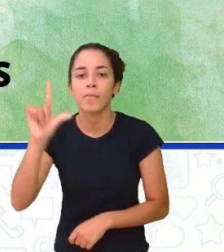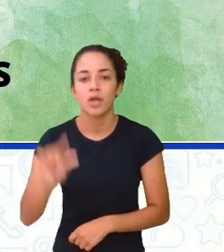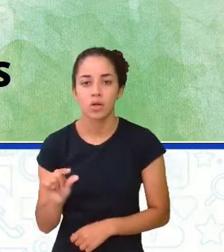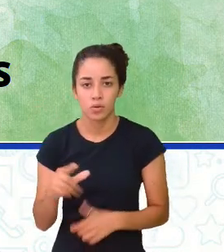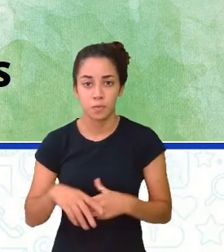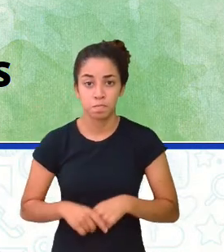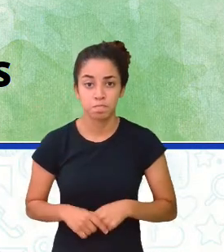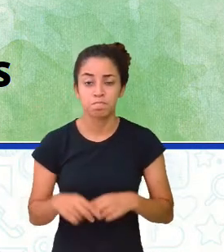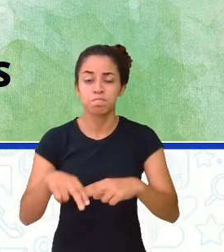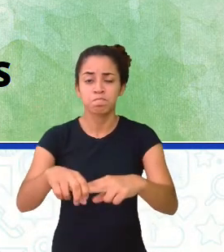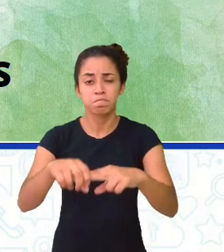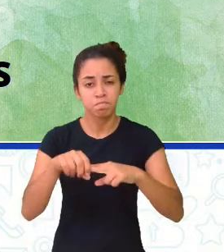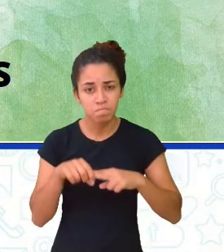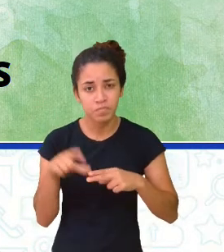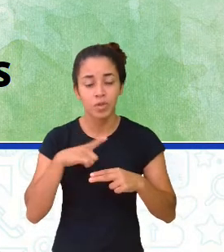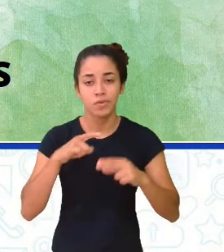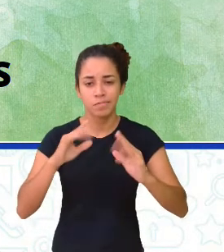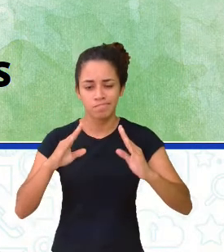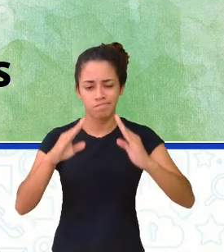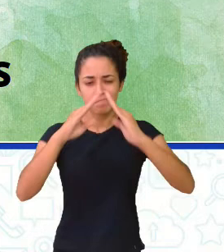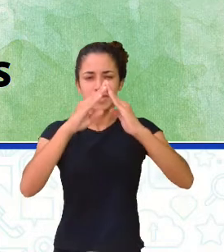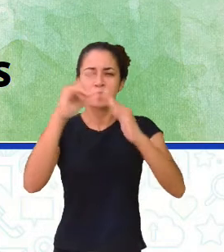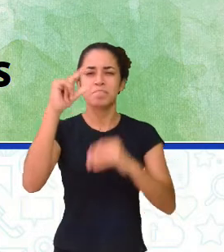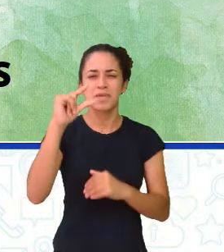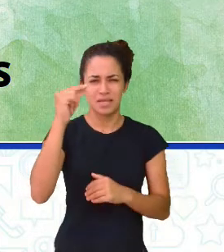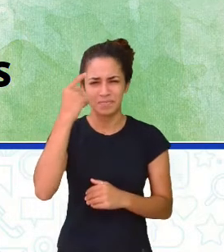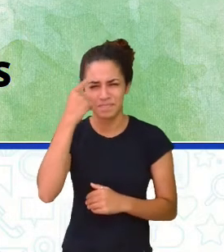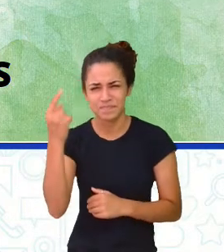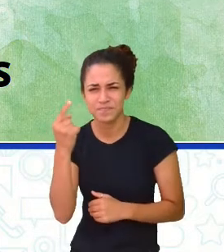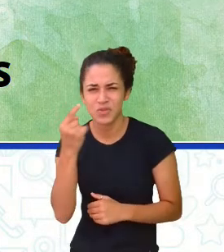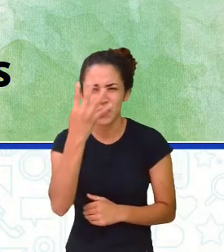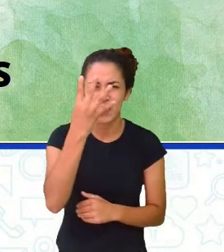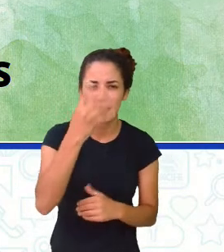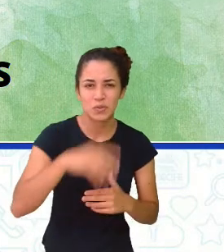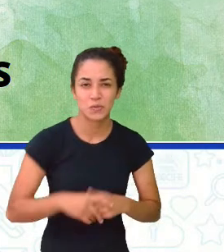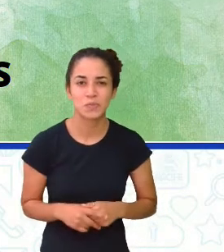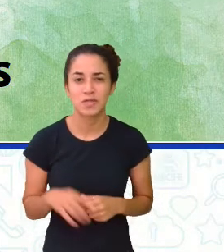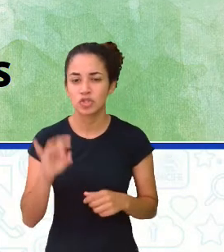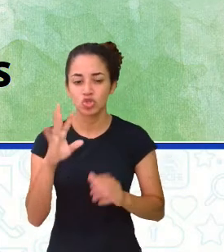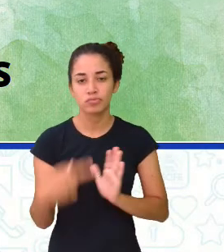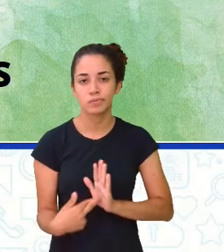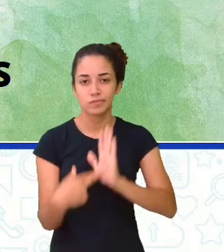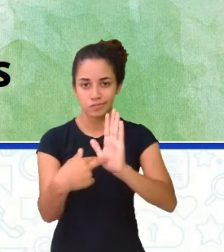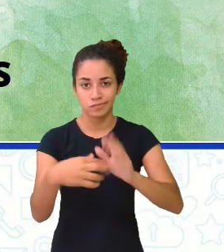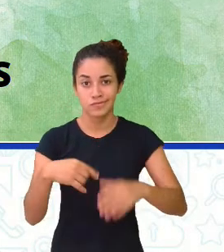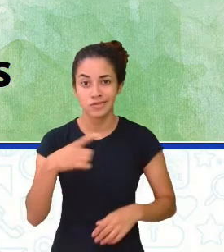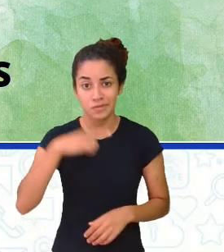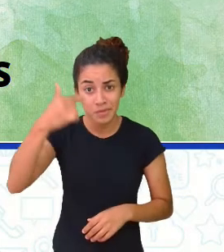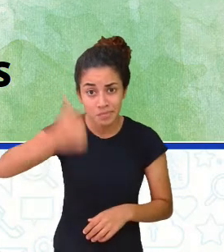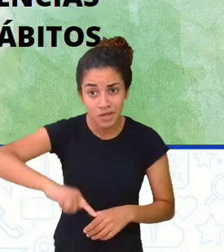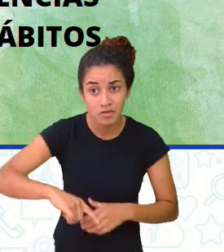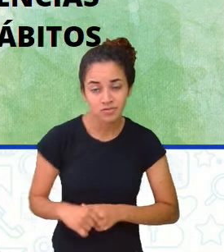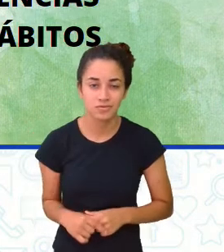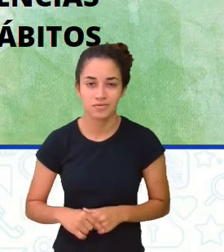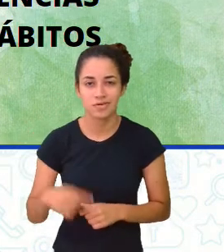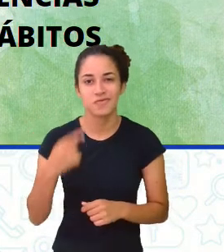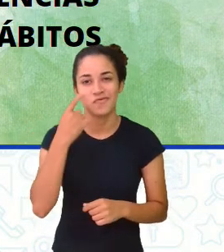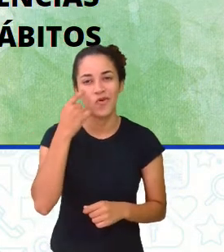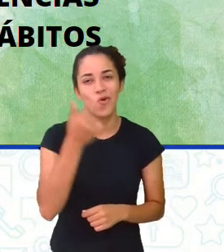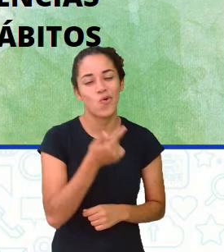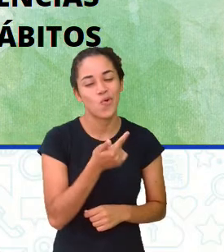está lá no topo e um pedacinho bem pequeno, uma representação. O que é que nós temos mais? Vamos para mais